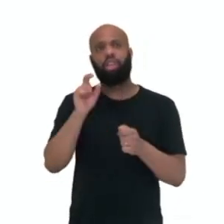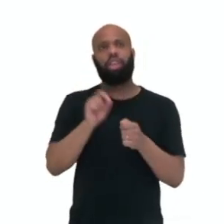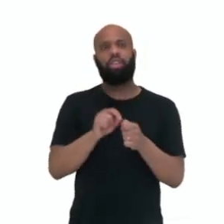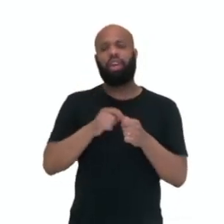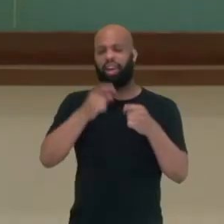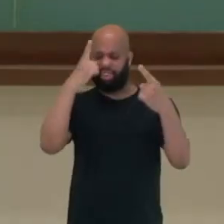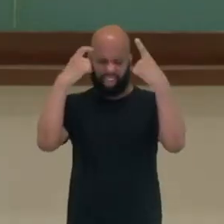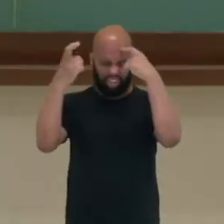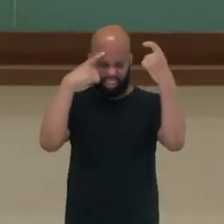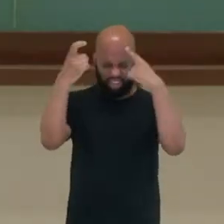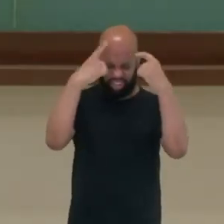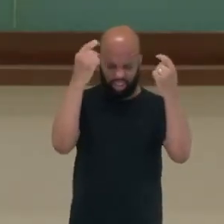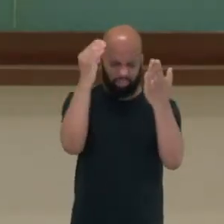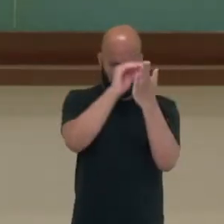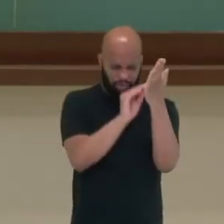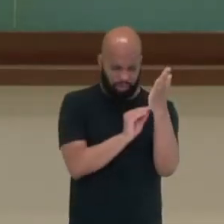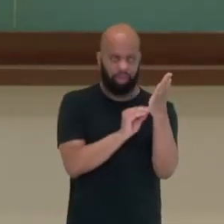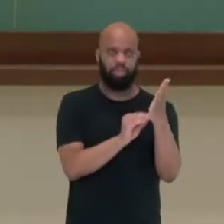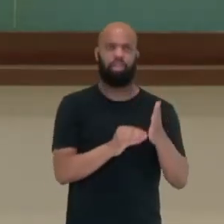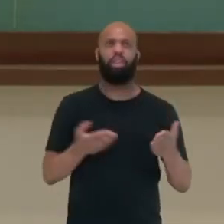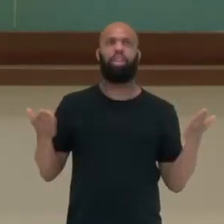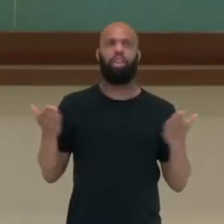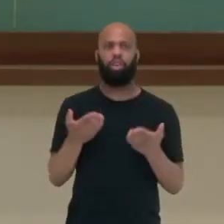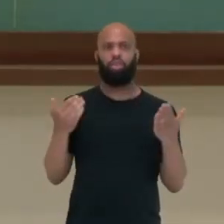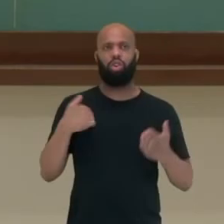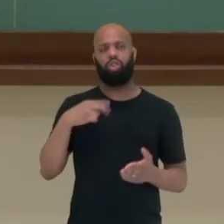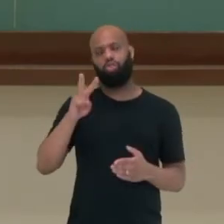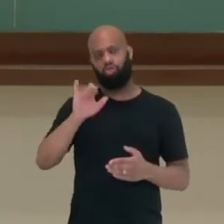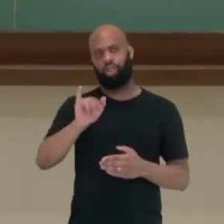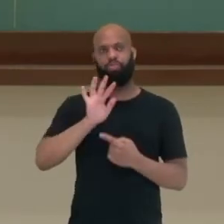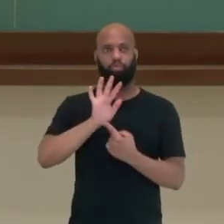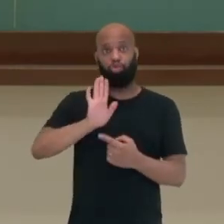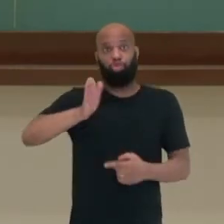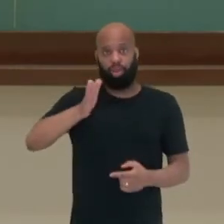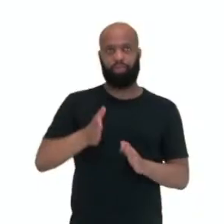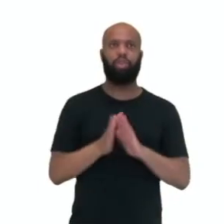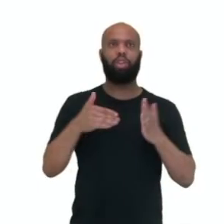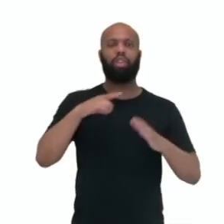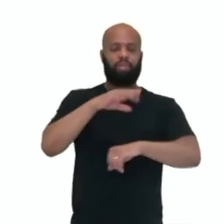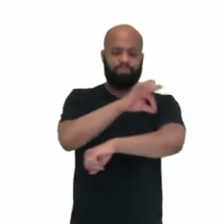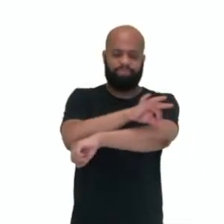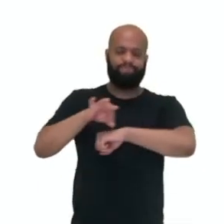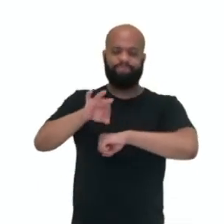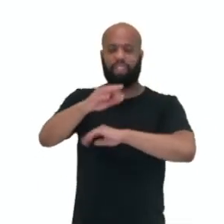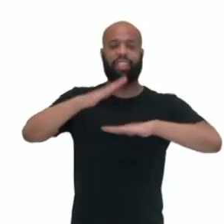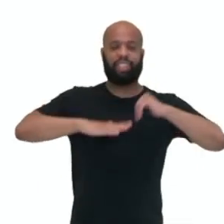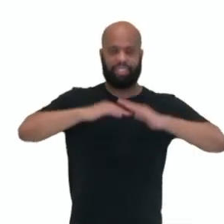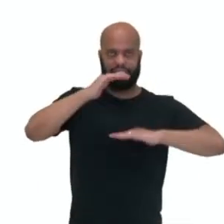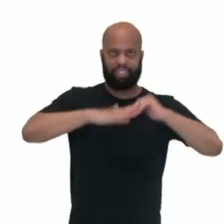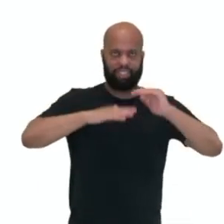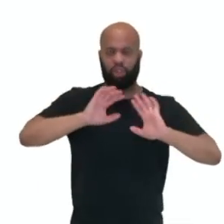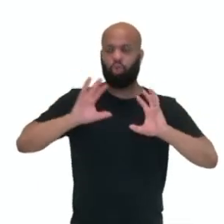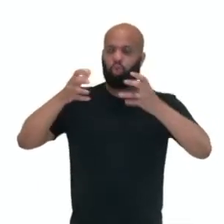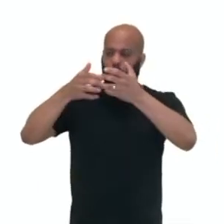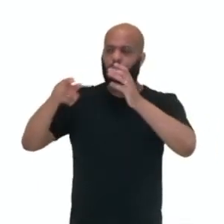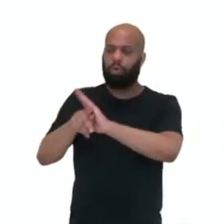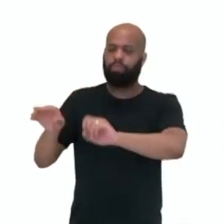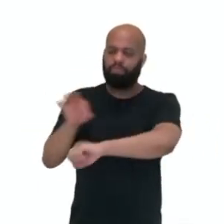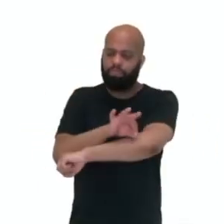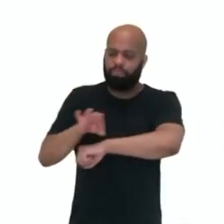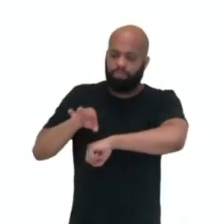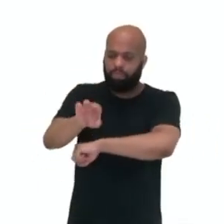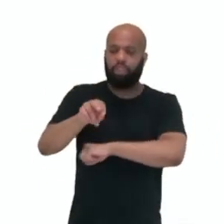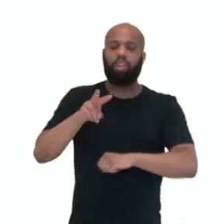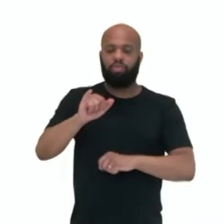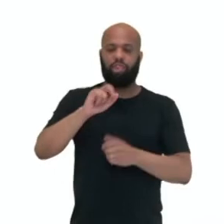de ideias e possibilidades, como essas que eu apontei para vocês. O arquiteto, então, ou a equipe de arquitetos, vai